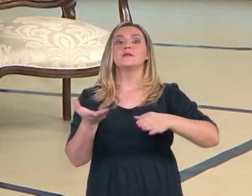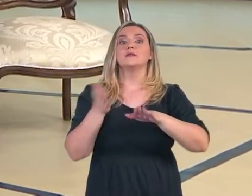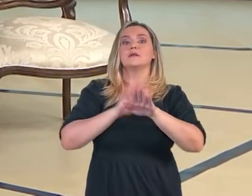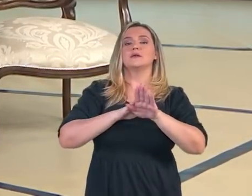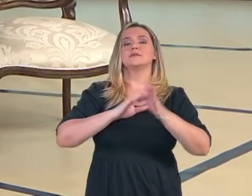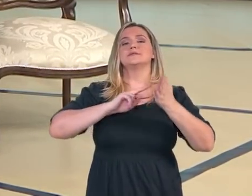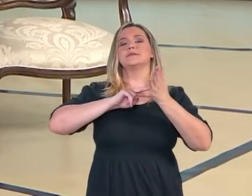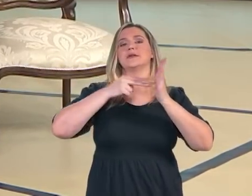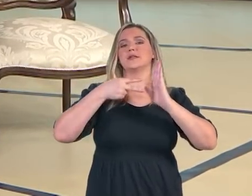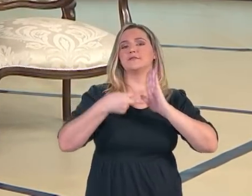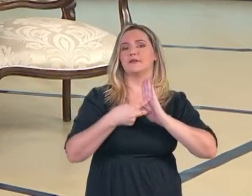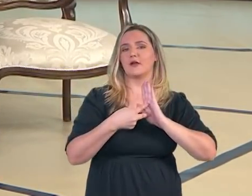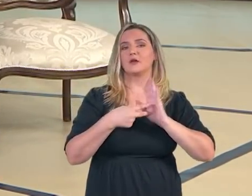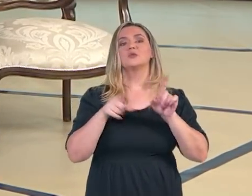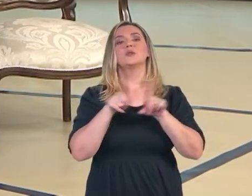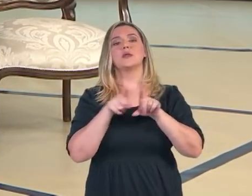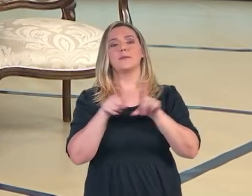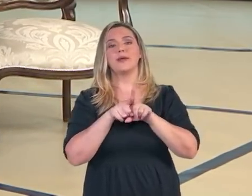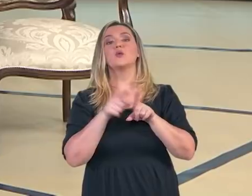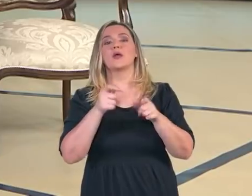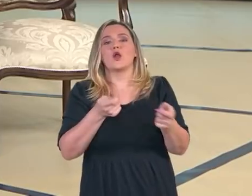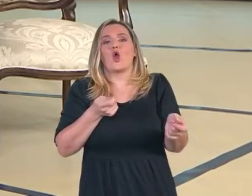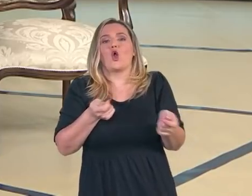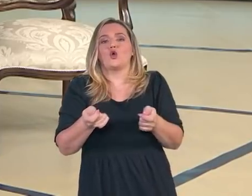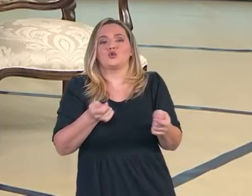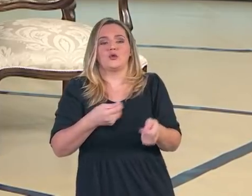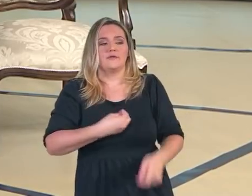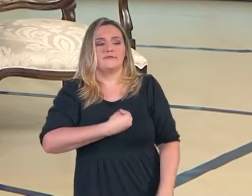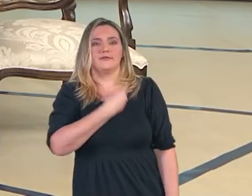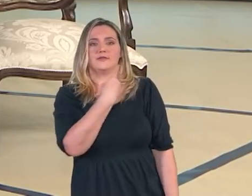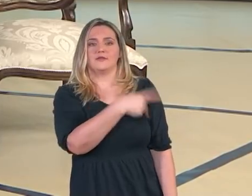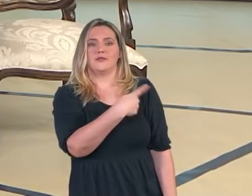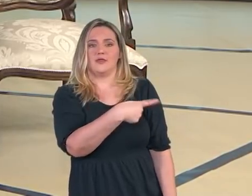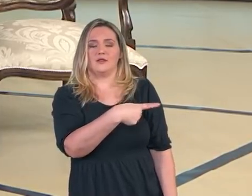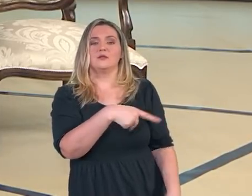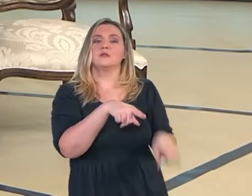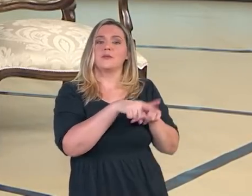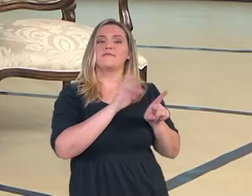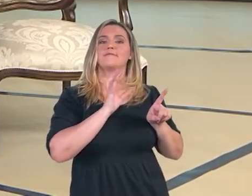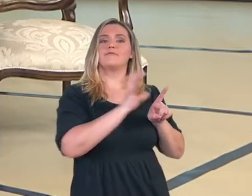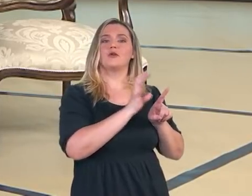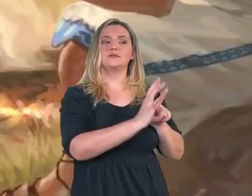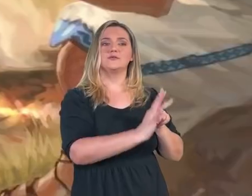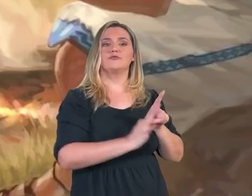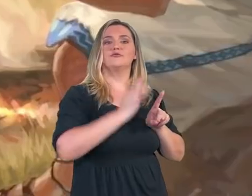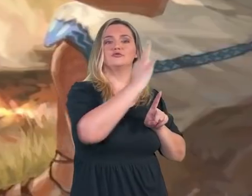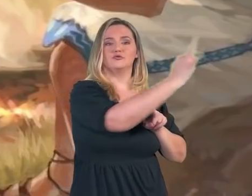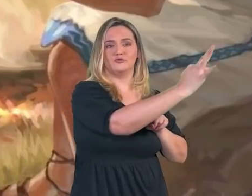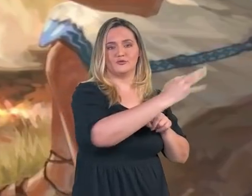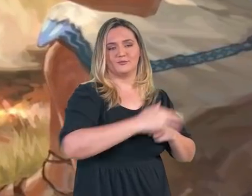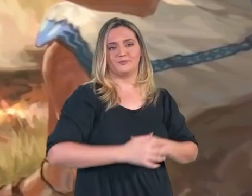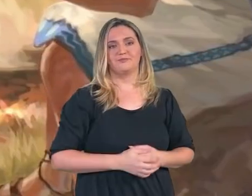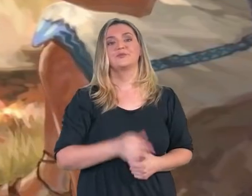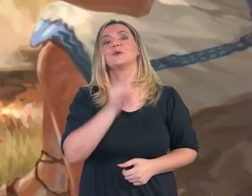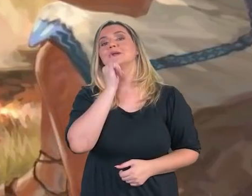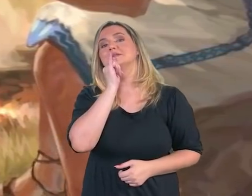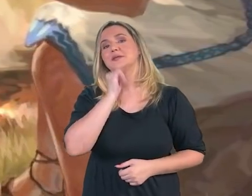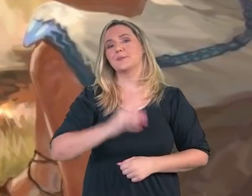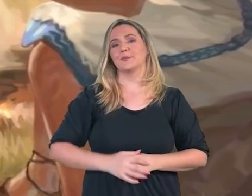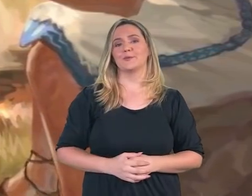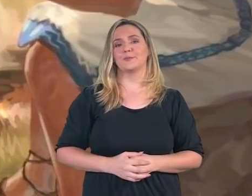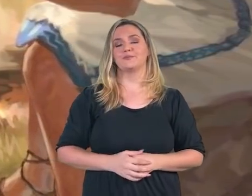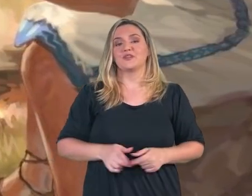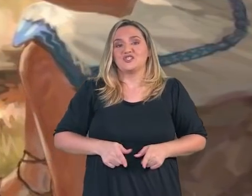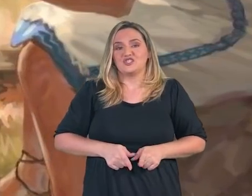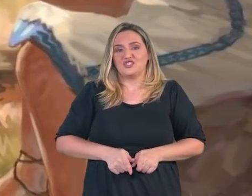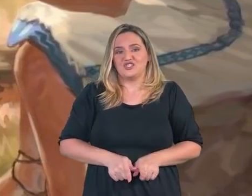e a relação que o nome tinha com o indivíduo, com a história dele ou com algo que se esperava dele. Pegue o caso, por exemplo, dos